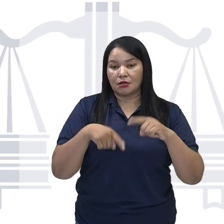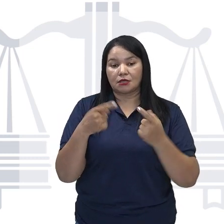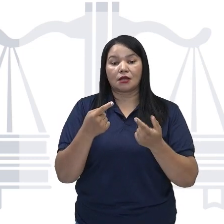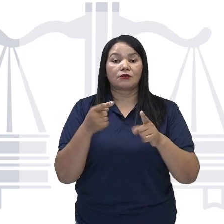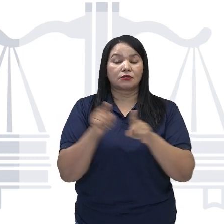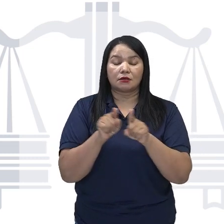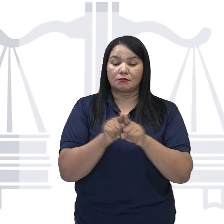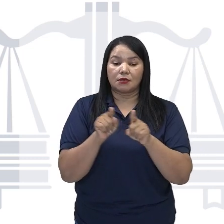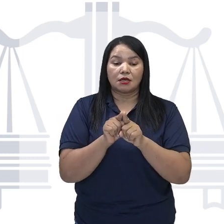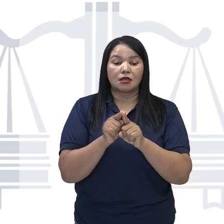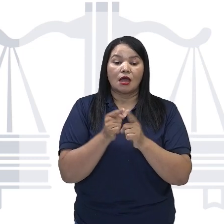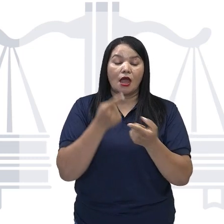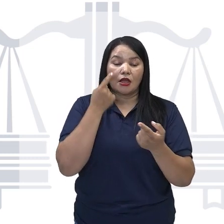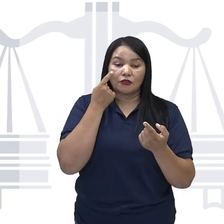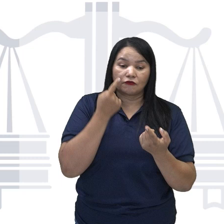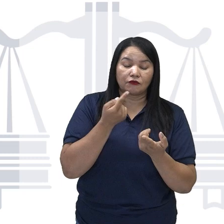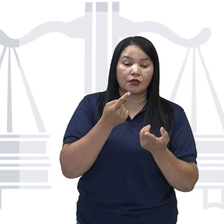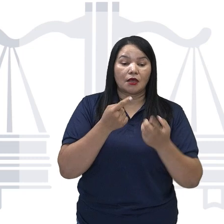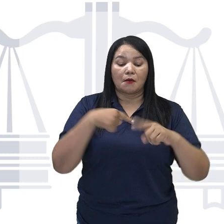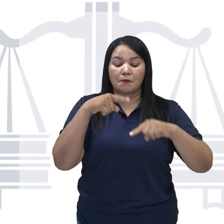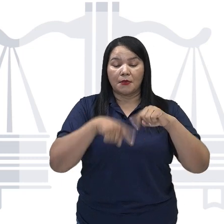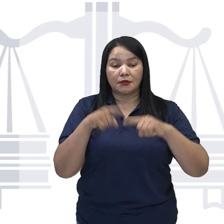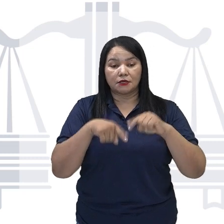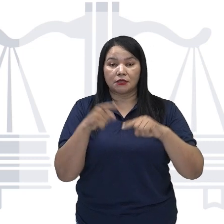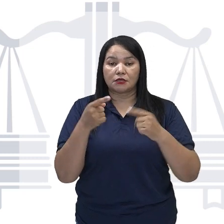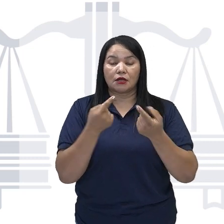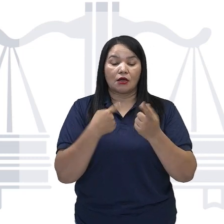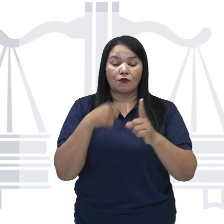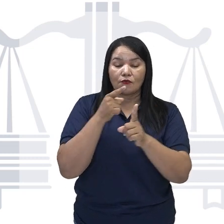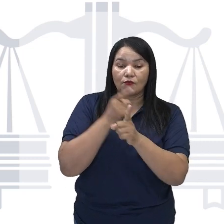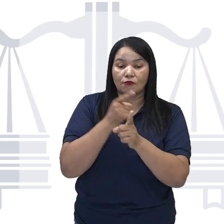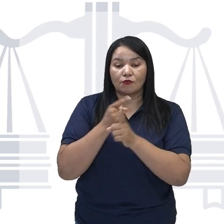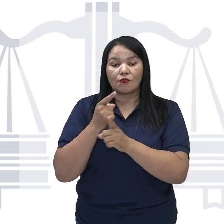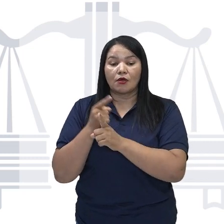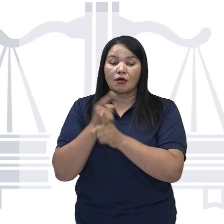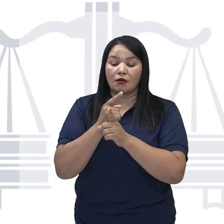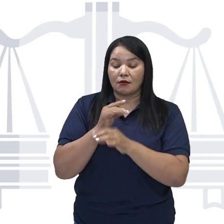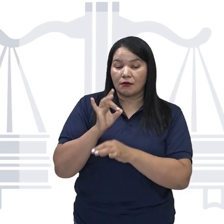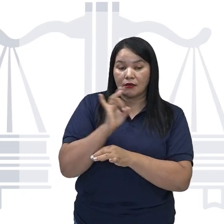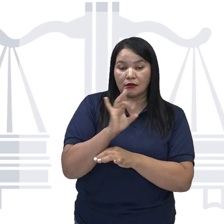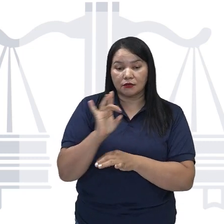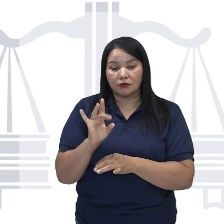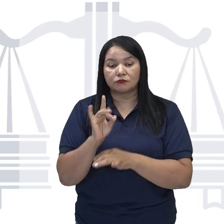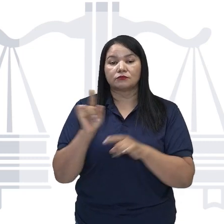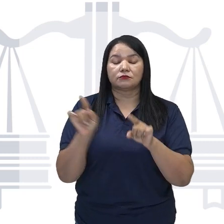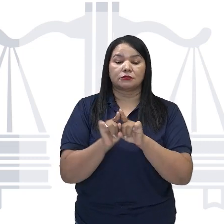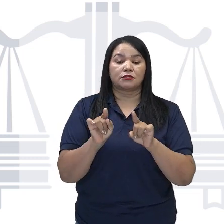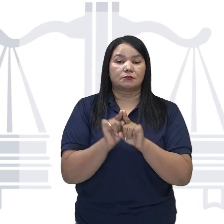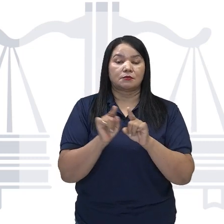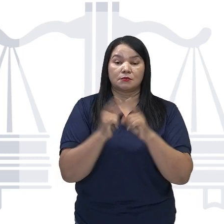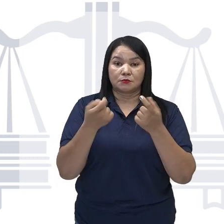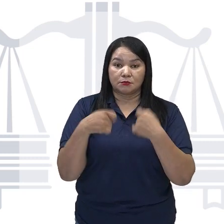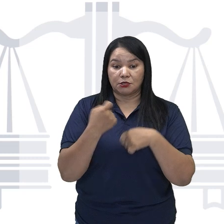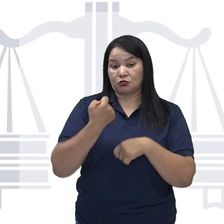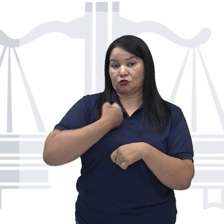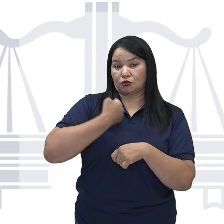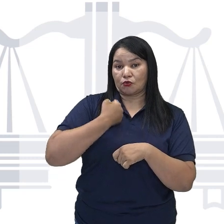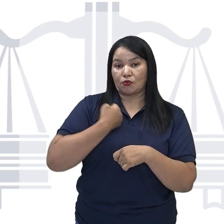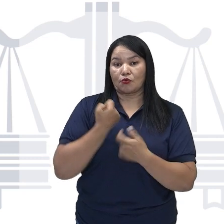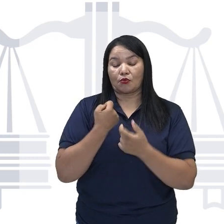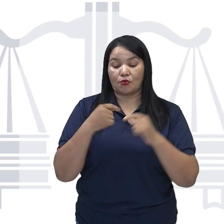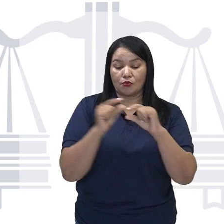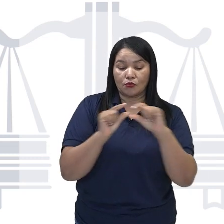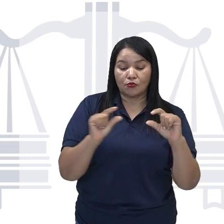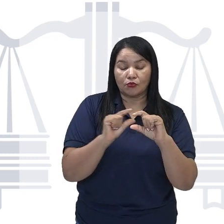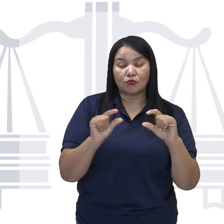Identifica também a designação dos equipamentos. Então, a gente pega lá o códigozinho, né, a gente analisa